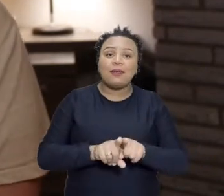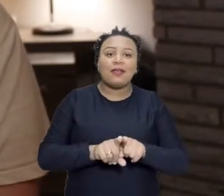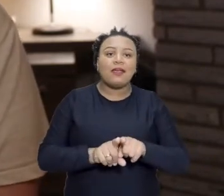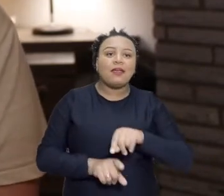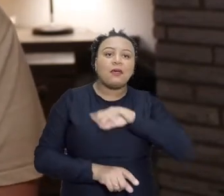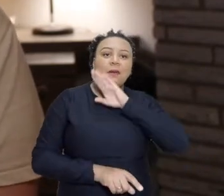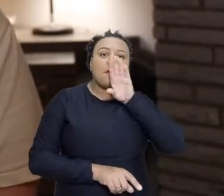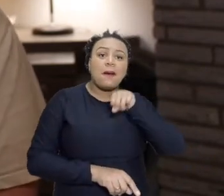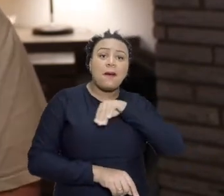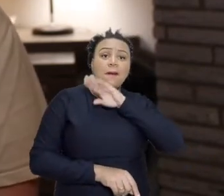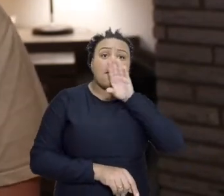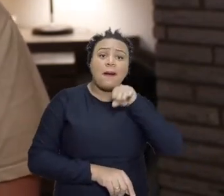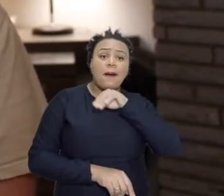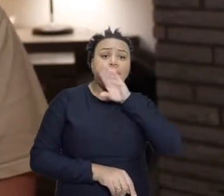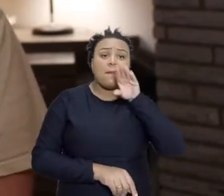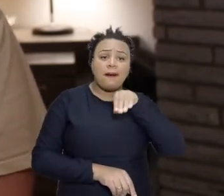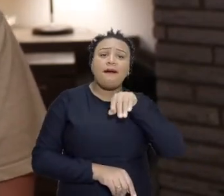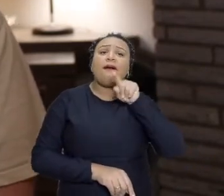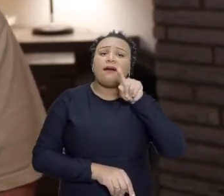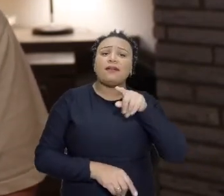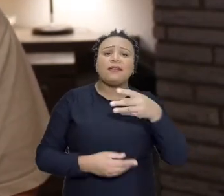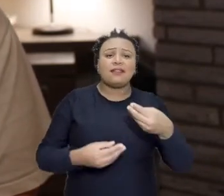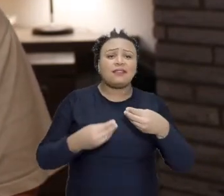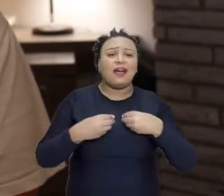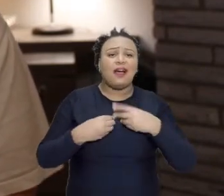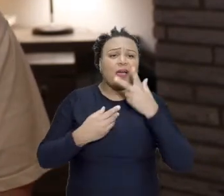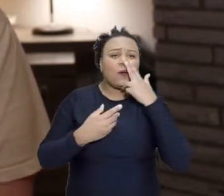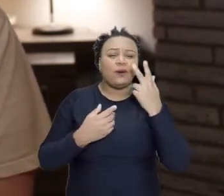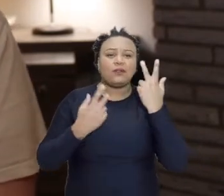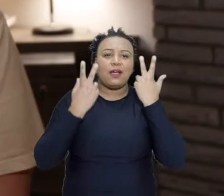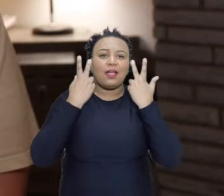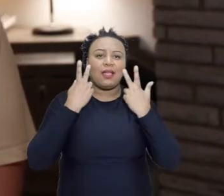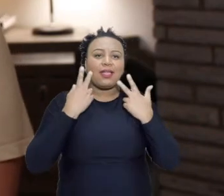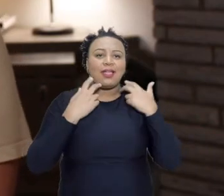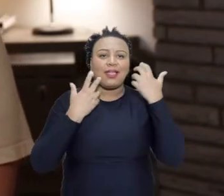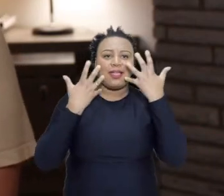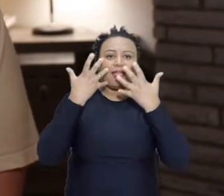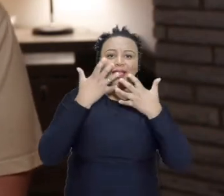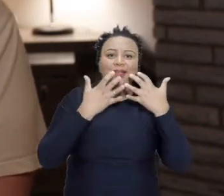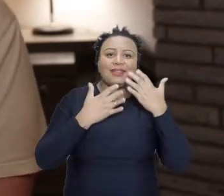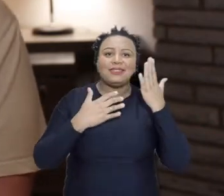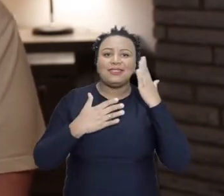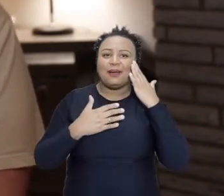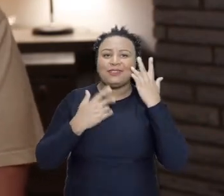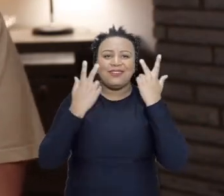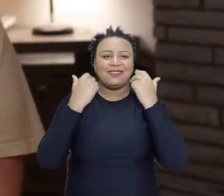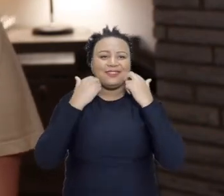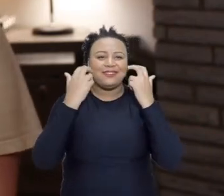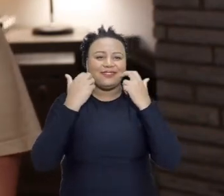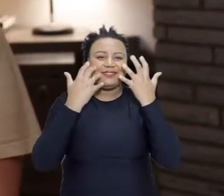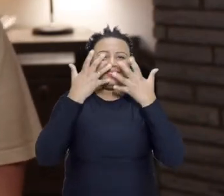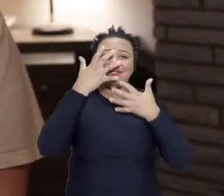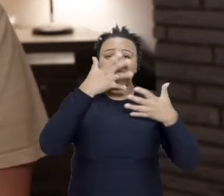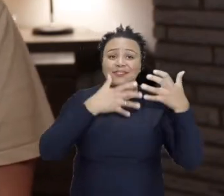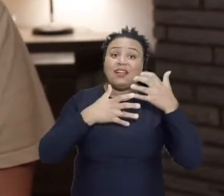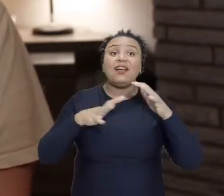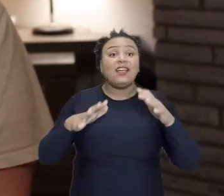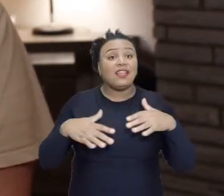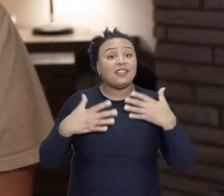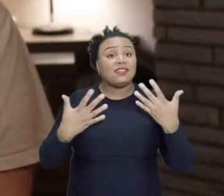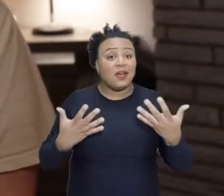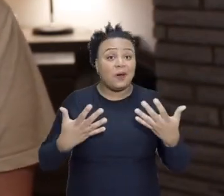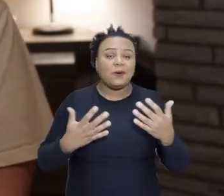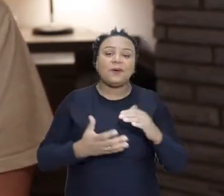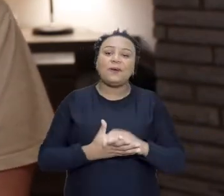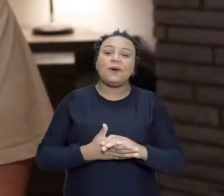palavras. Acho que traz um pouco da inibição, né? A gente fica mais inibido. Então,